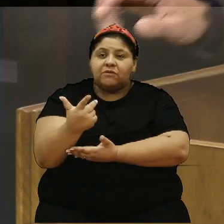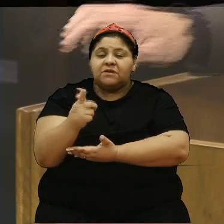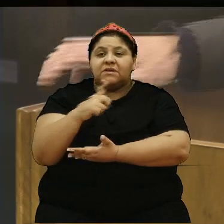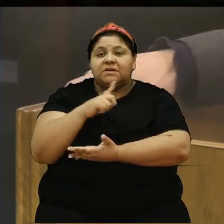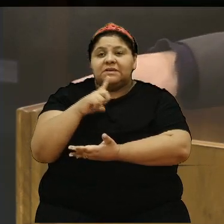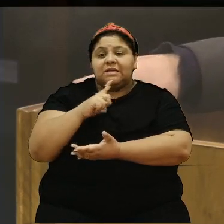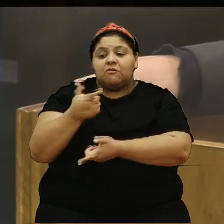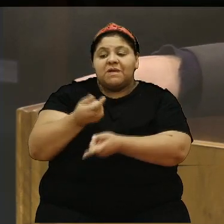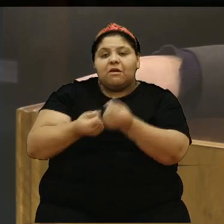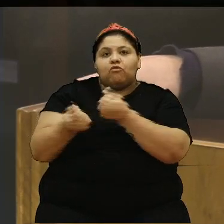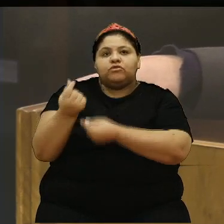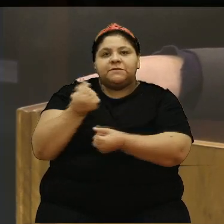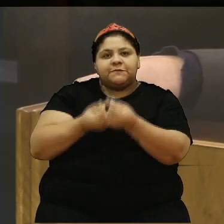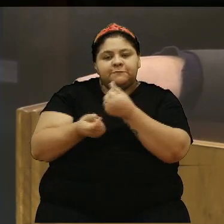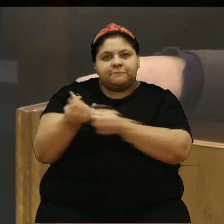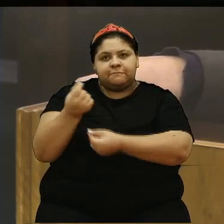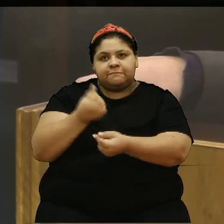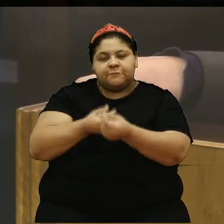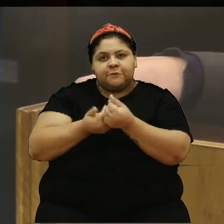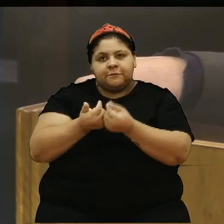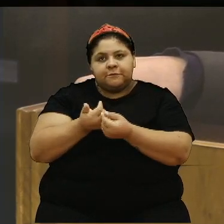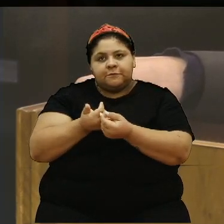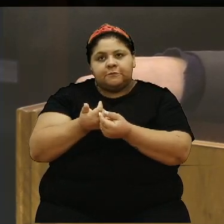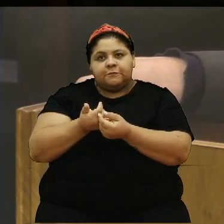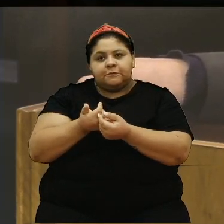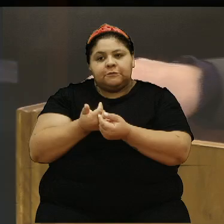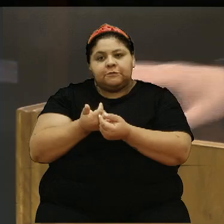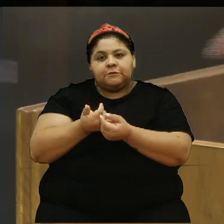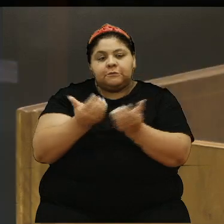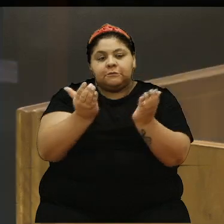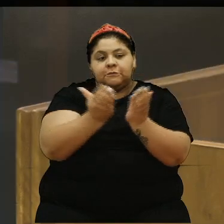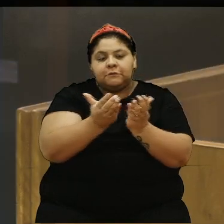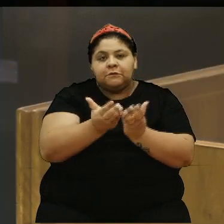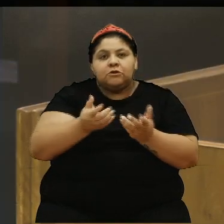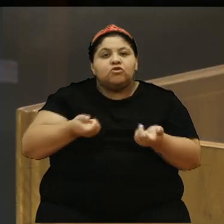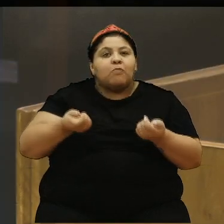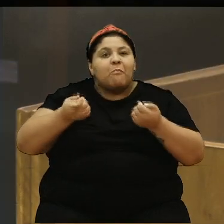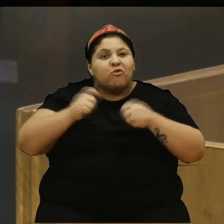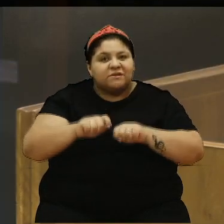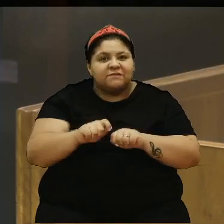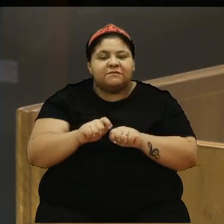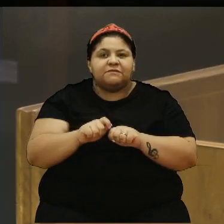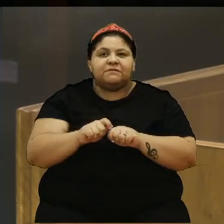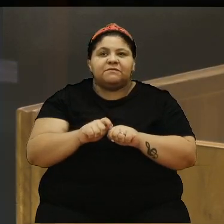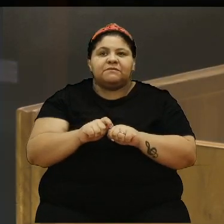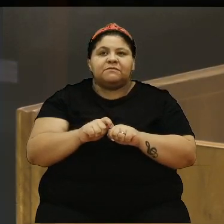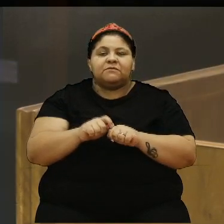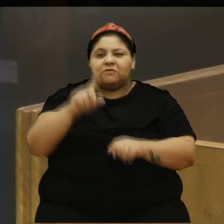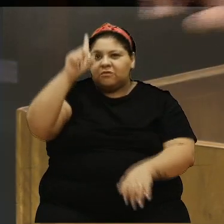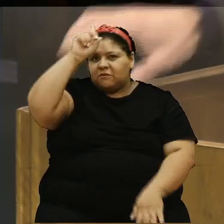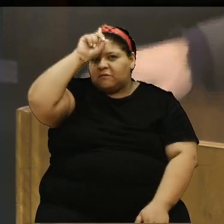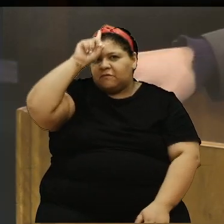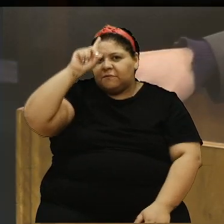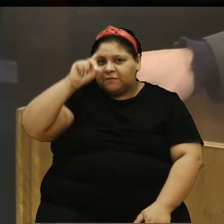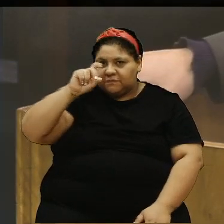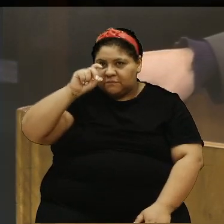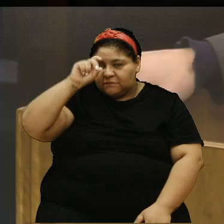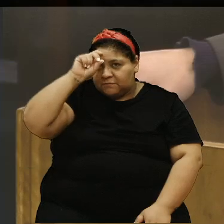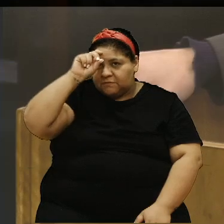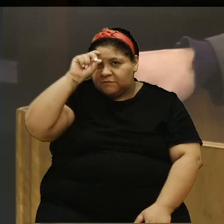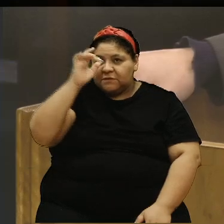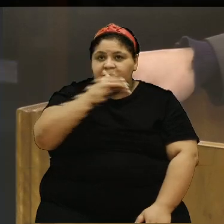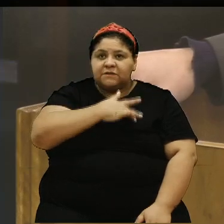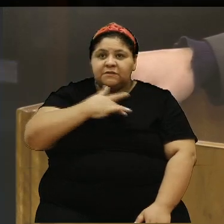aí uma negociação, né? Está se estudando uma possibilidade do Hospital